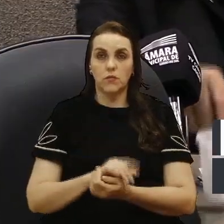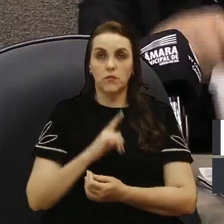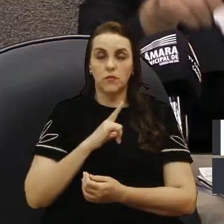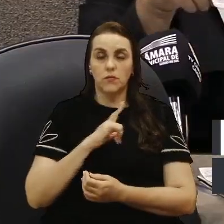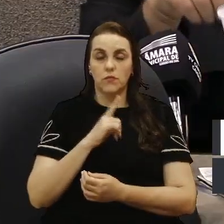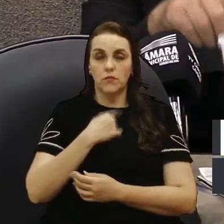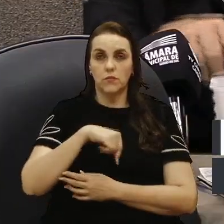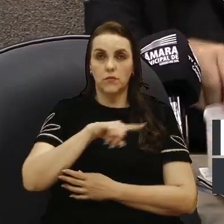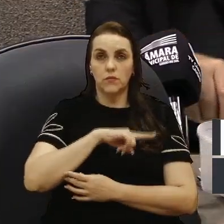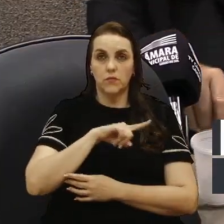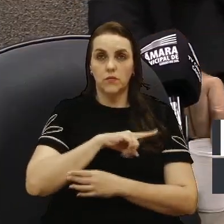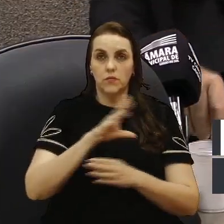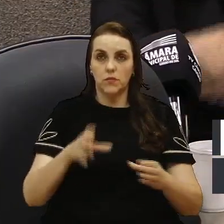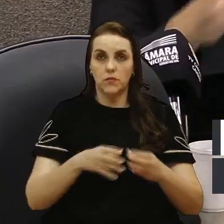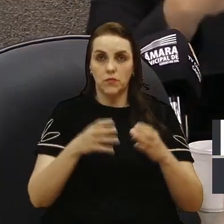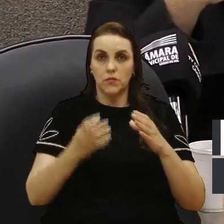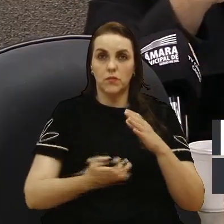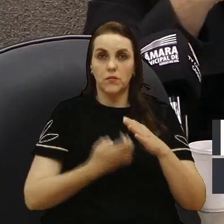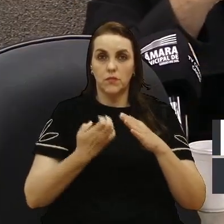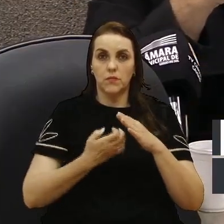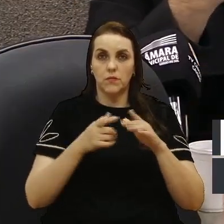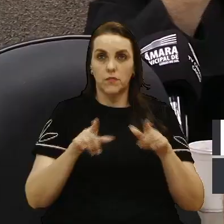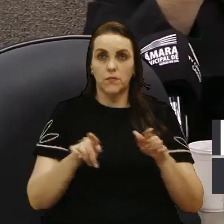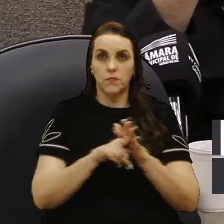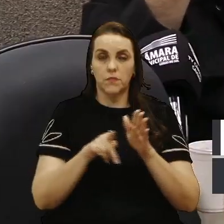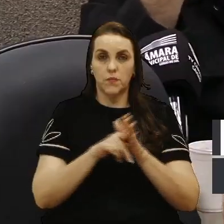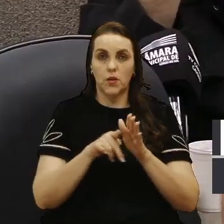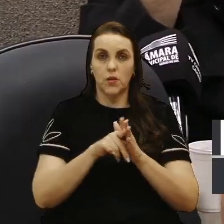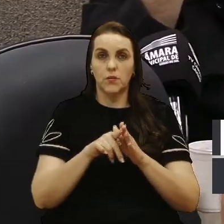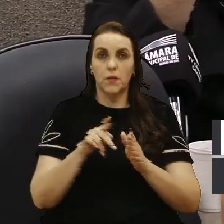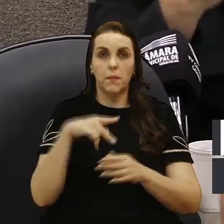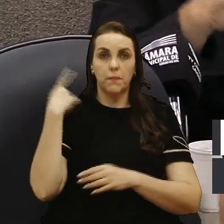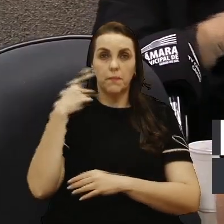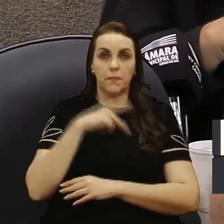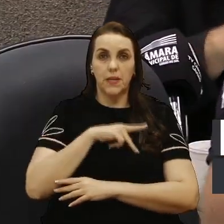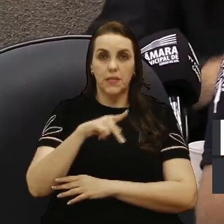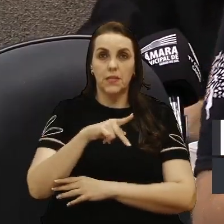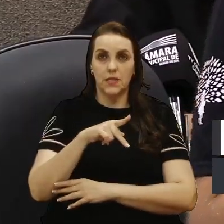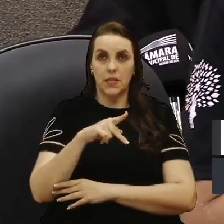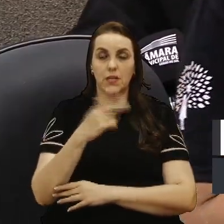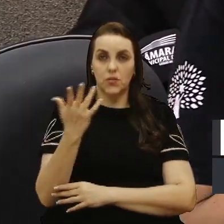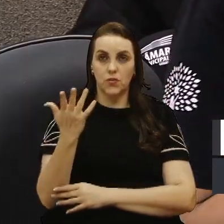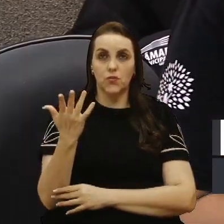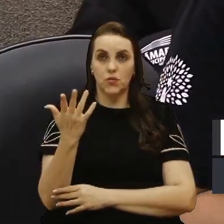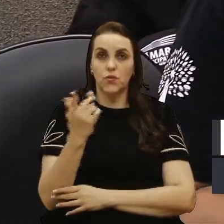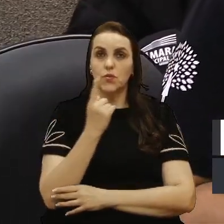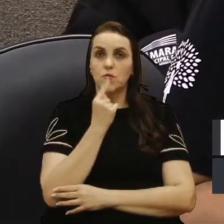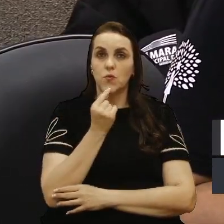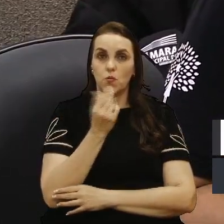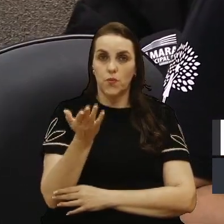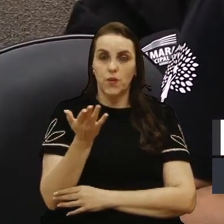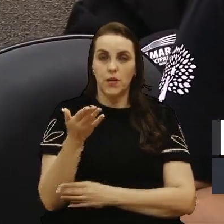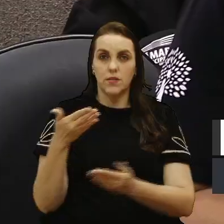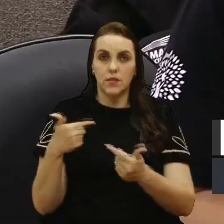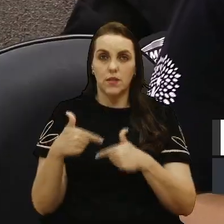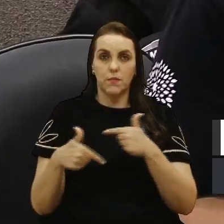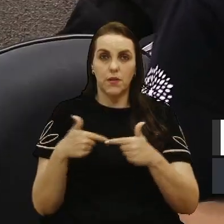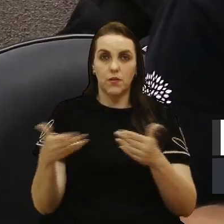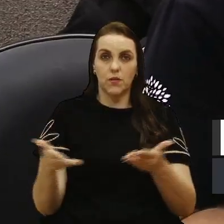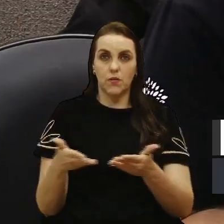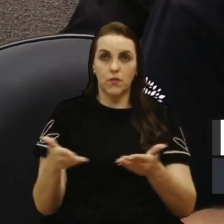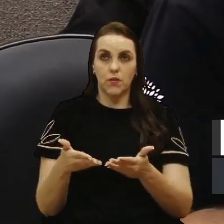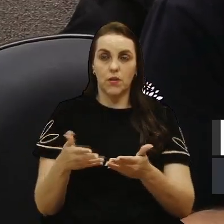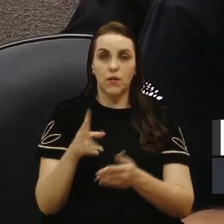autarquia, presidente João Ex, em exercício. O quanto isso vai,